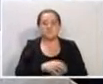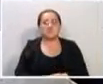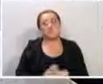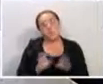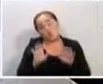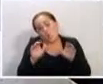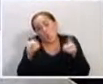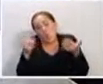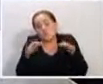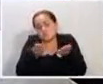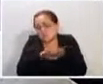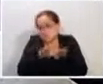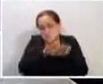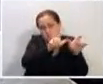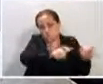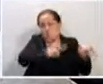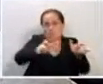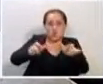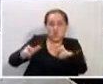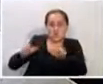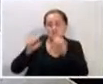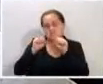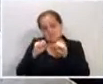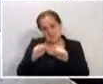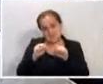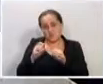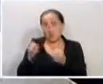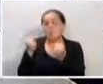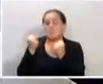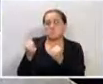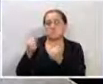também em locais que possa ser indicados pelo poder executivo municipal